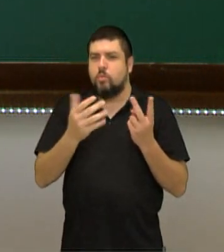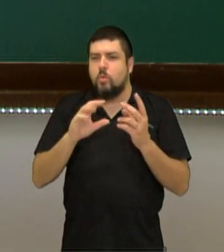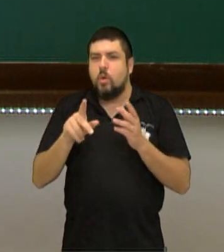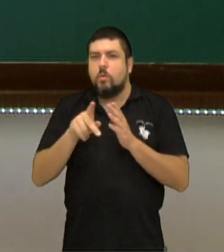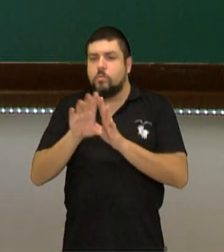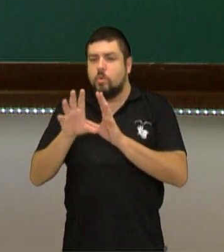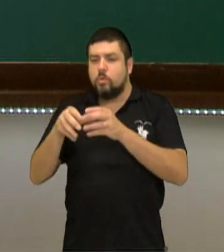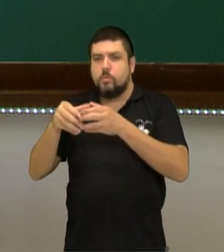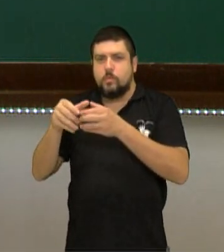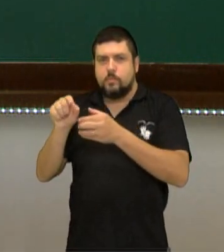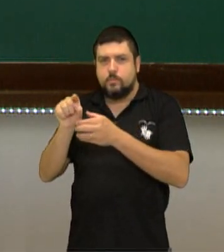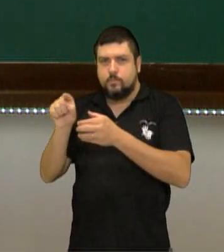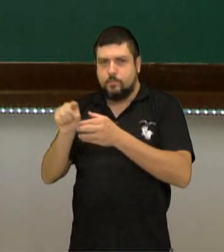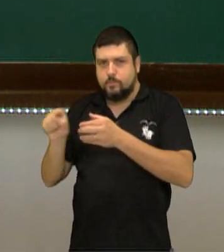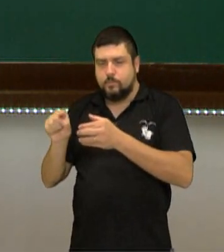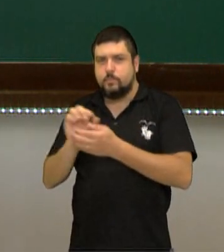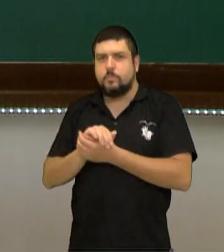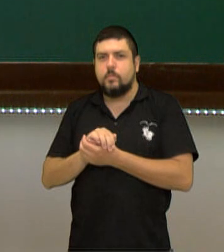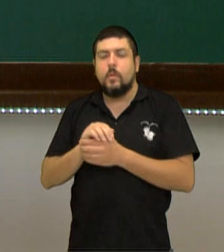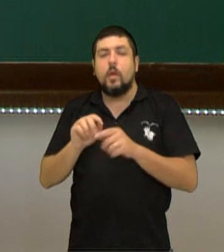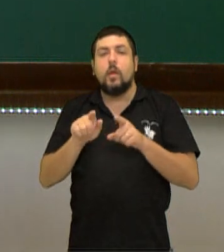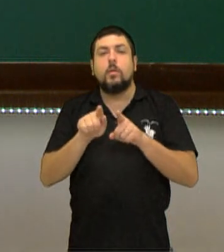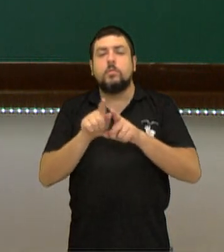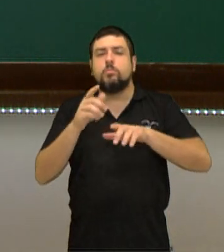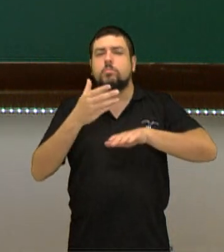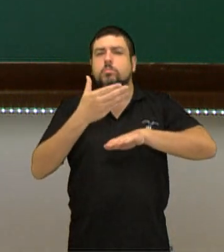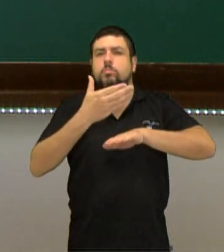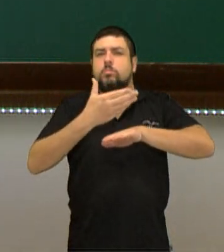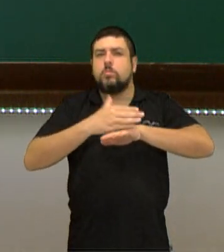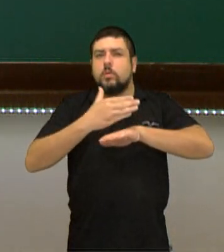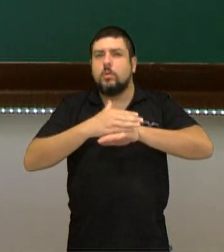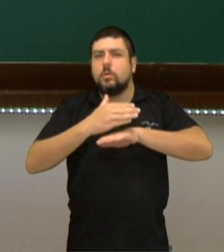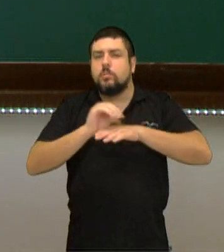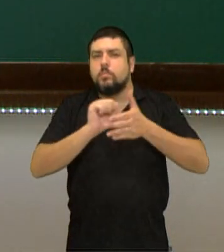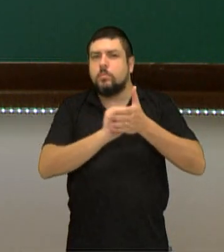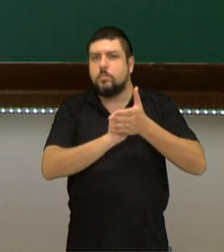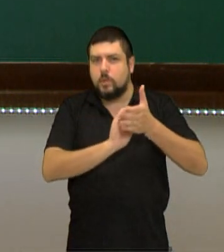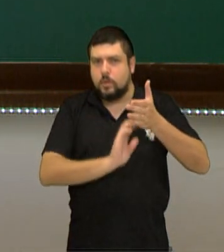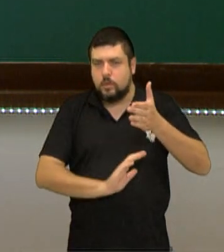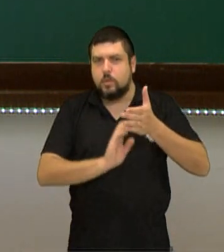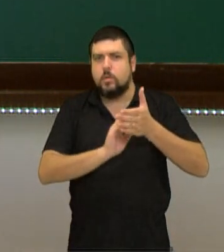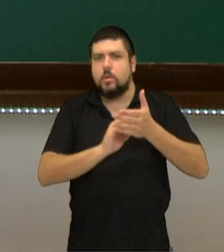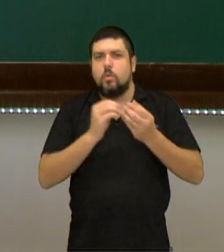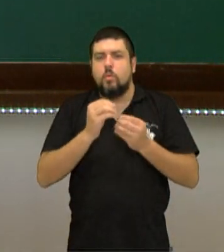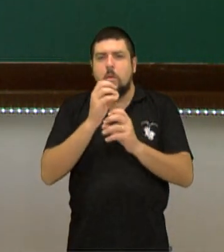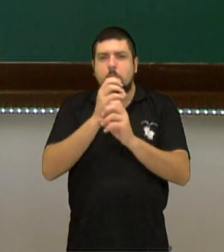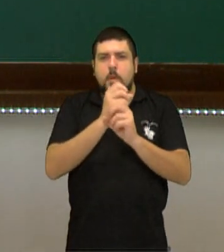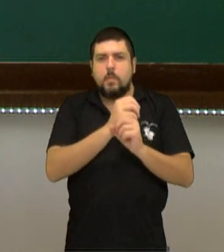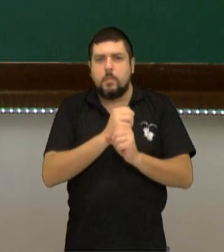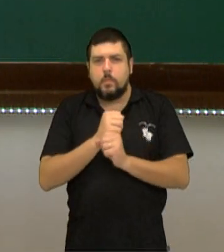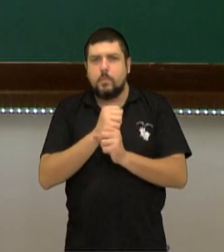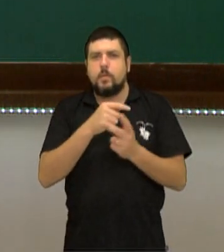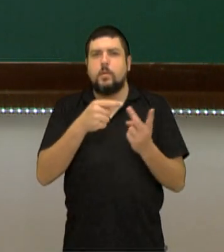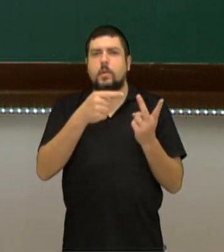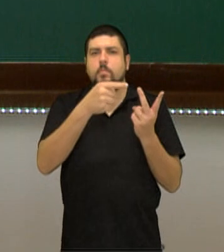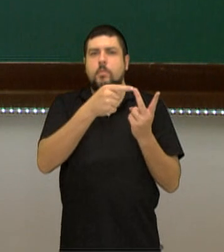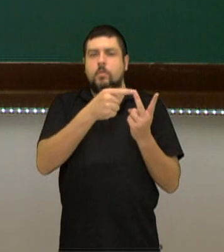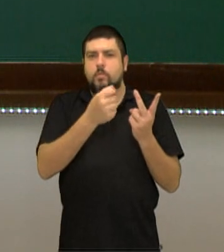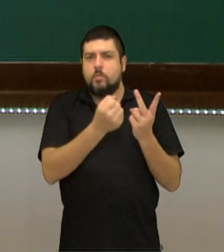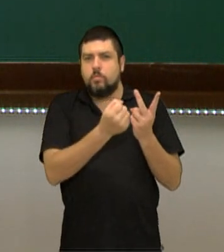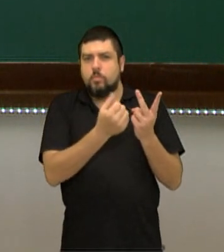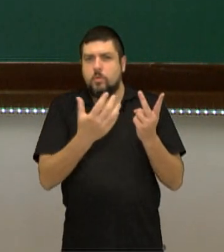vamos trabalhar com situações, problemas envolvendo a raiz quadrada dos números inteiros,